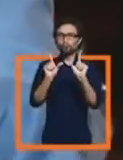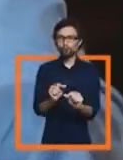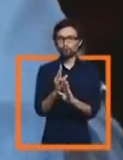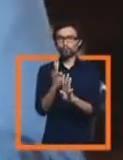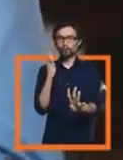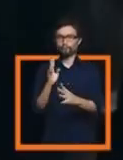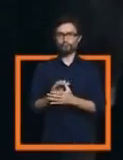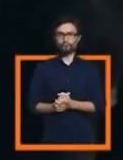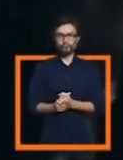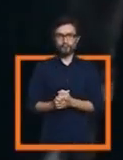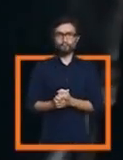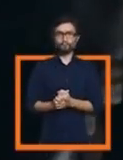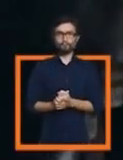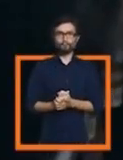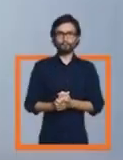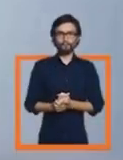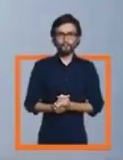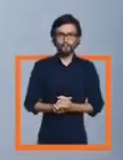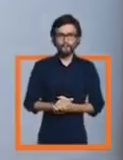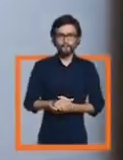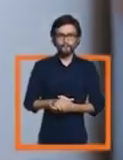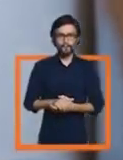fila e começa de novo.